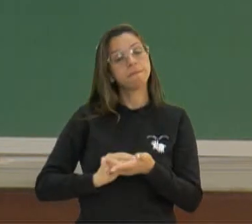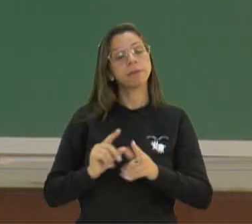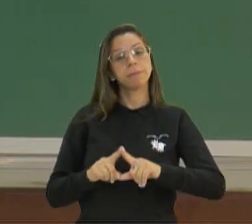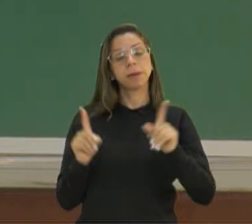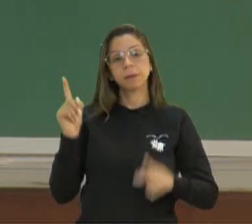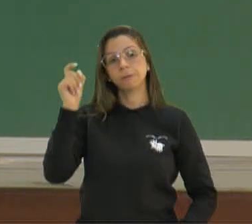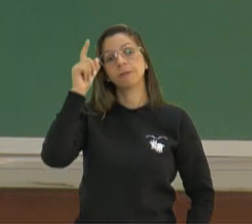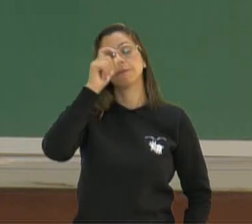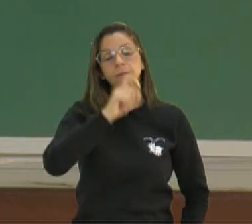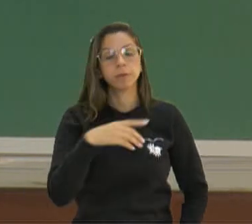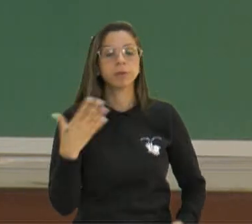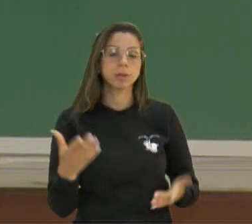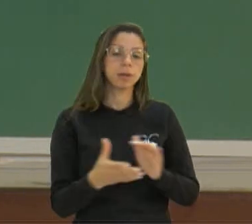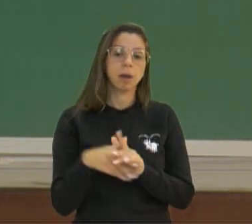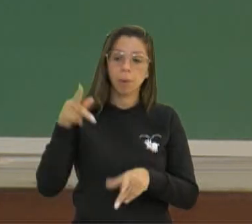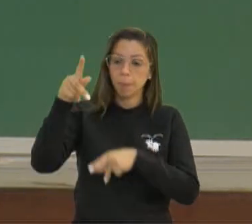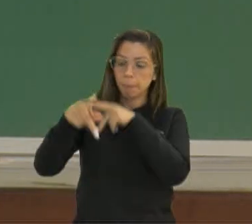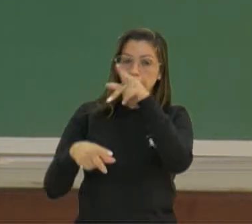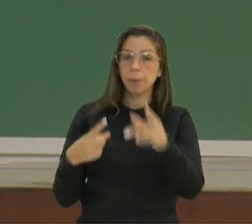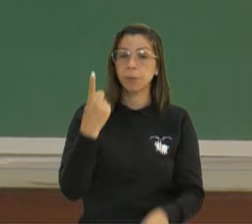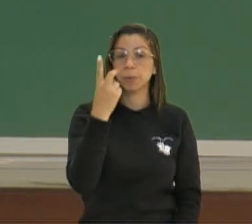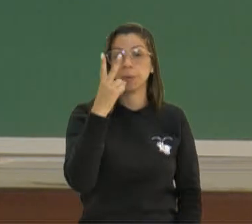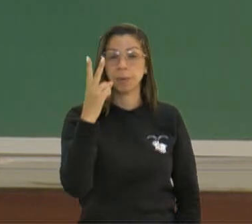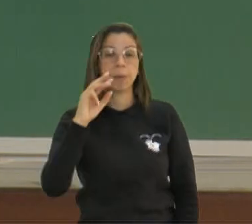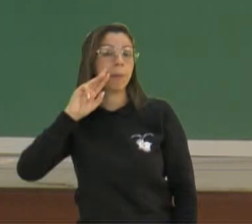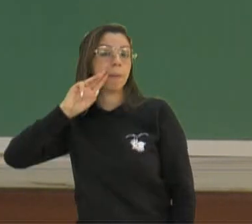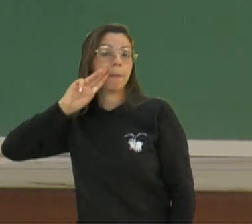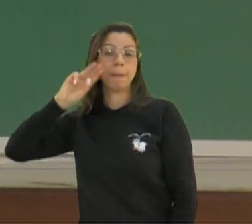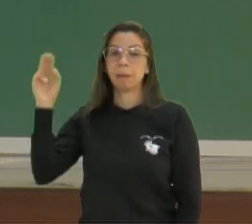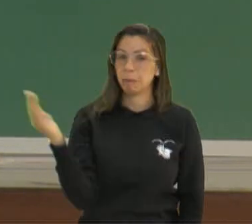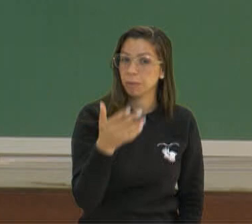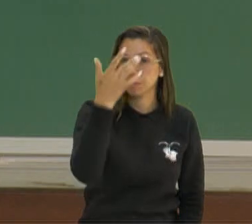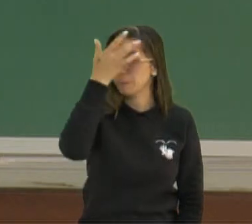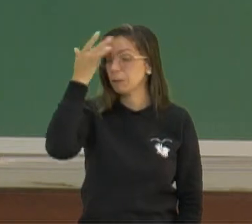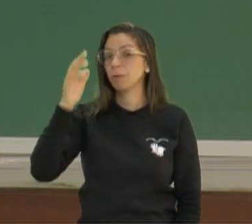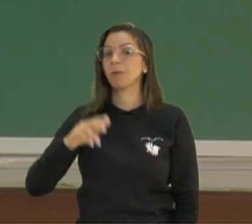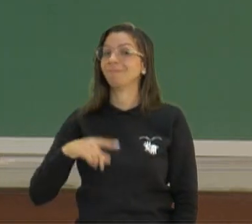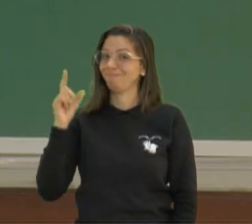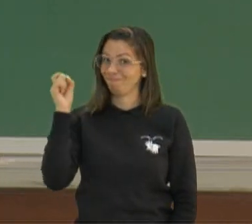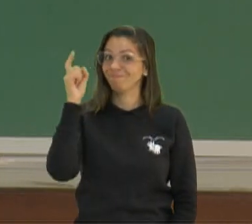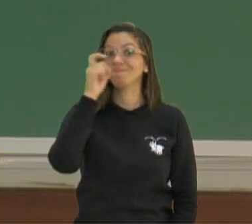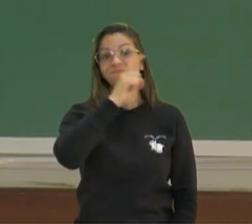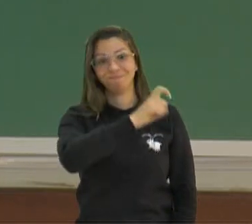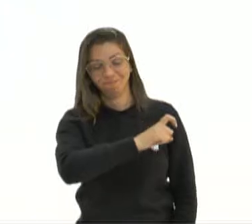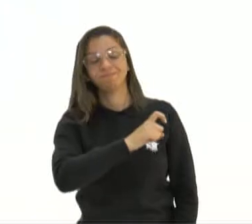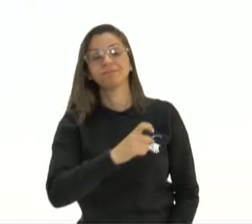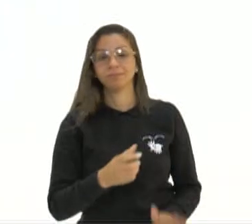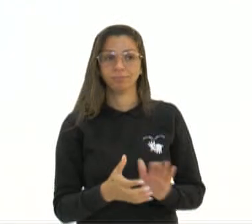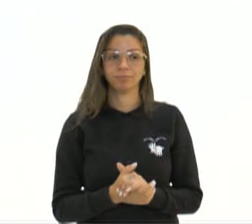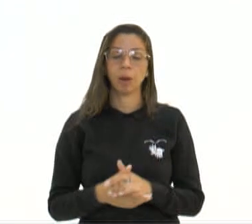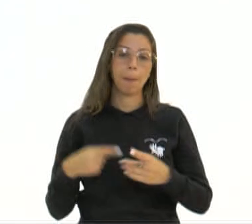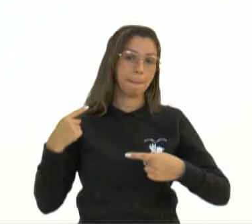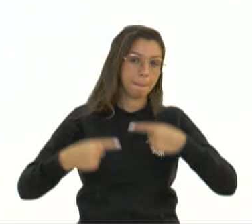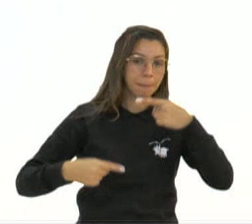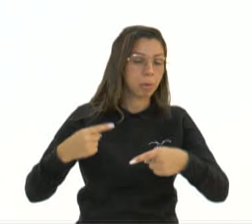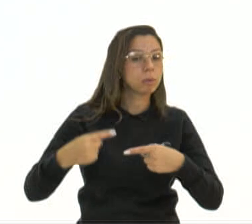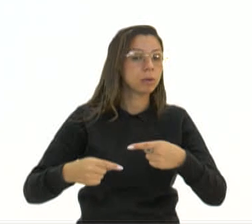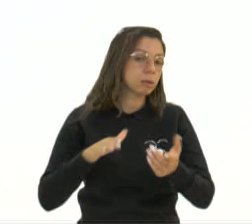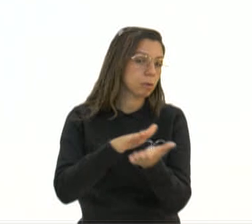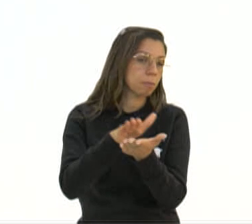né? Atender essa população de 12 milhões de pessoas não é uma tarefa fácil. Área territorial